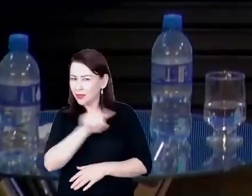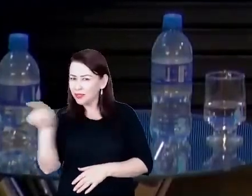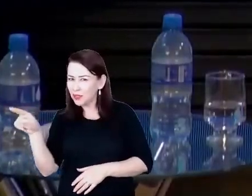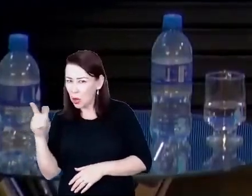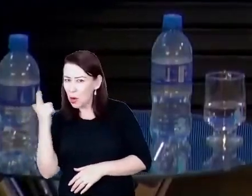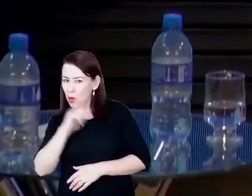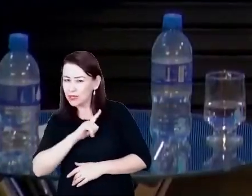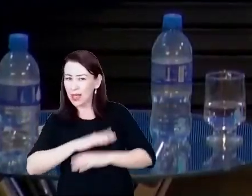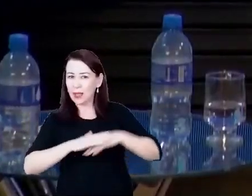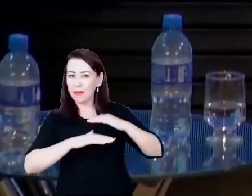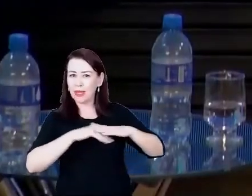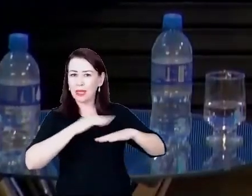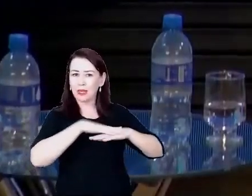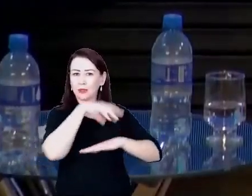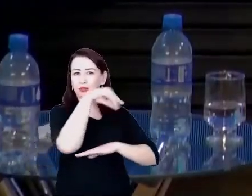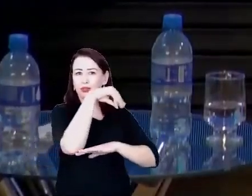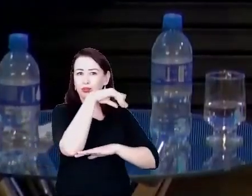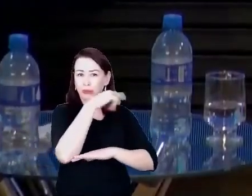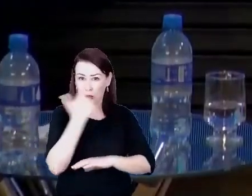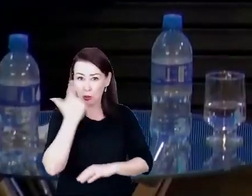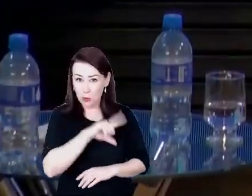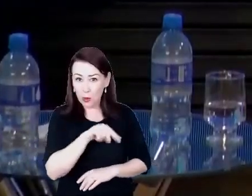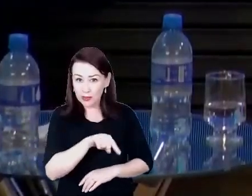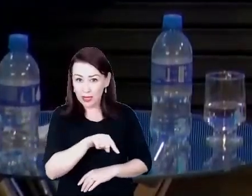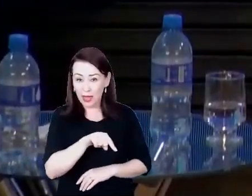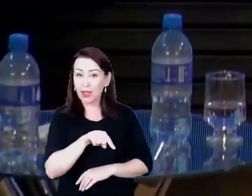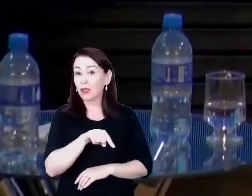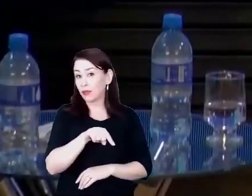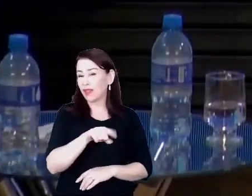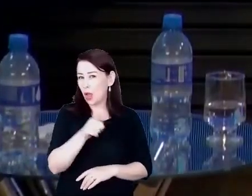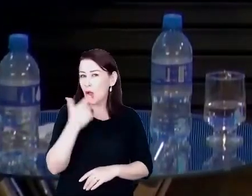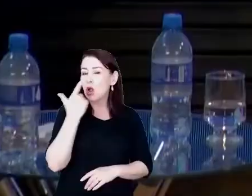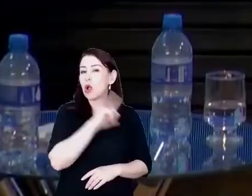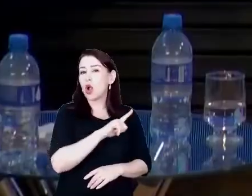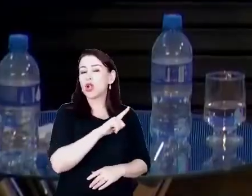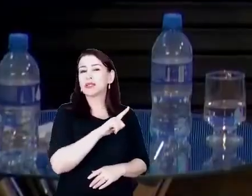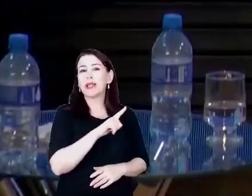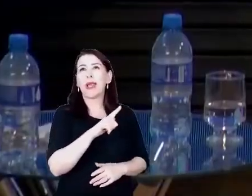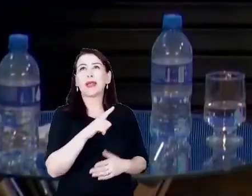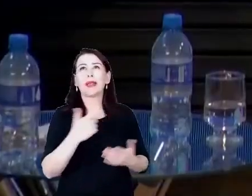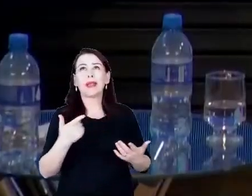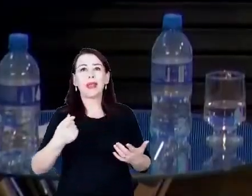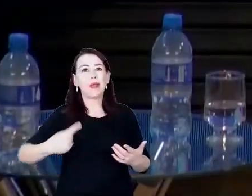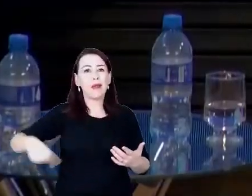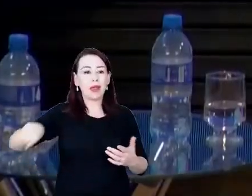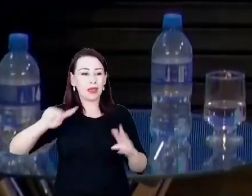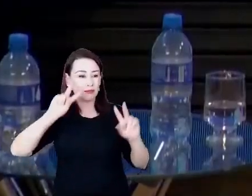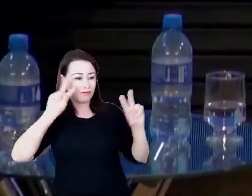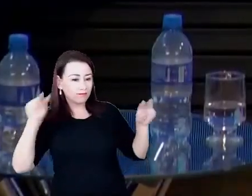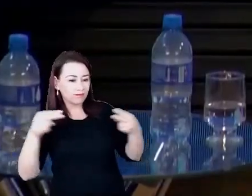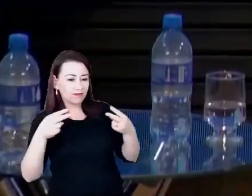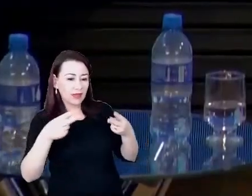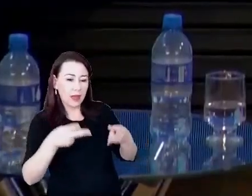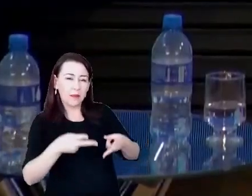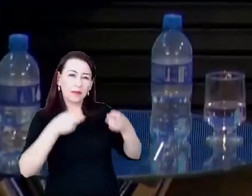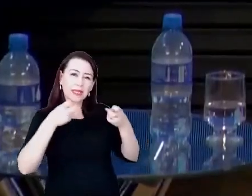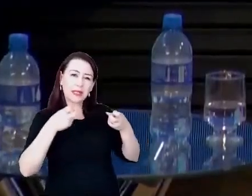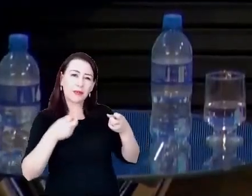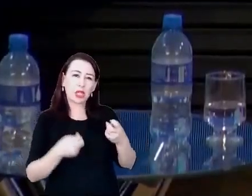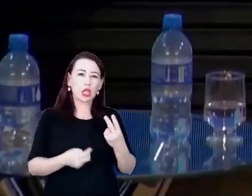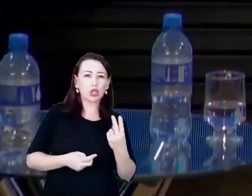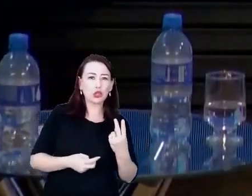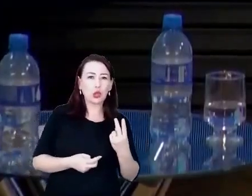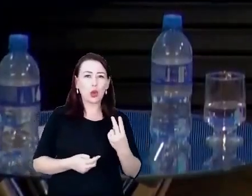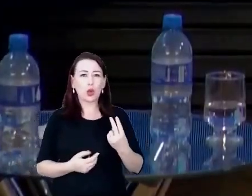né? Eles já conseguem ver a percepção de que 2 ou 3% a mais de